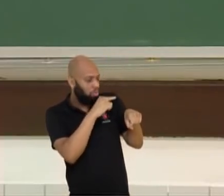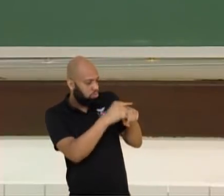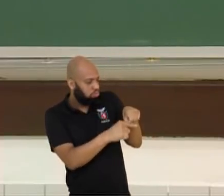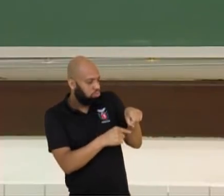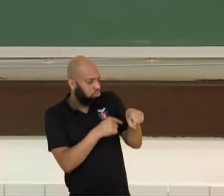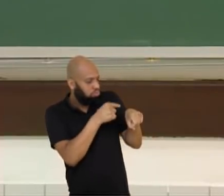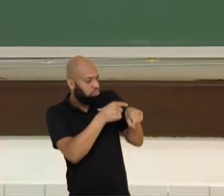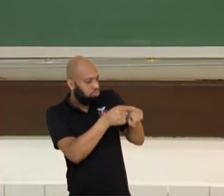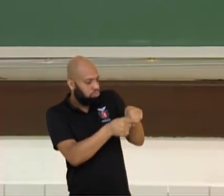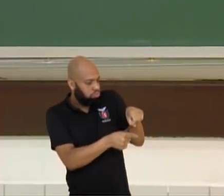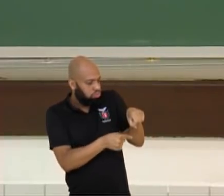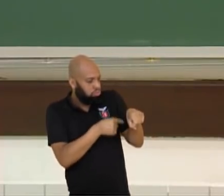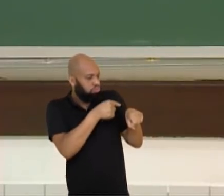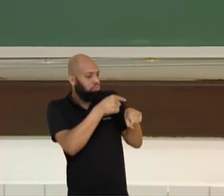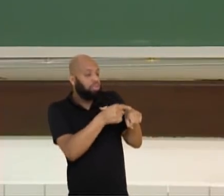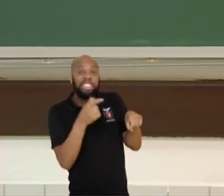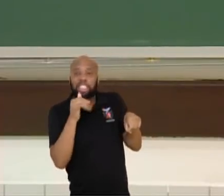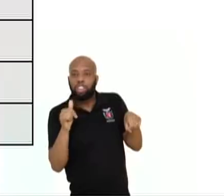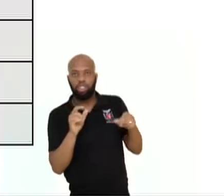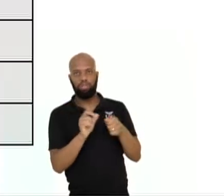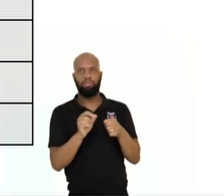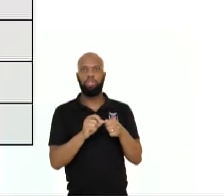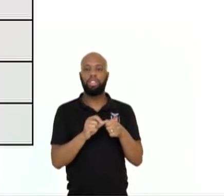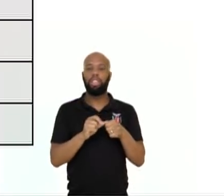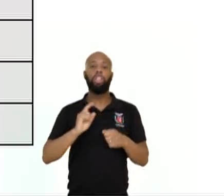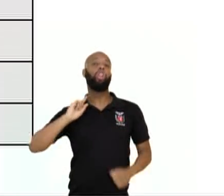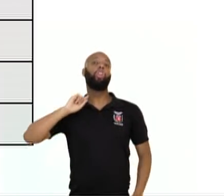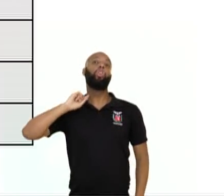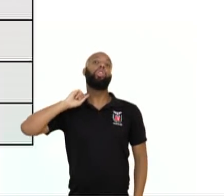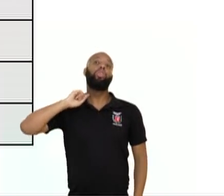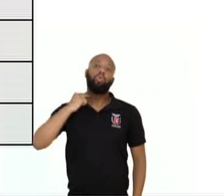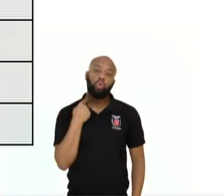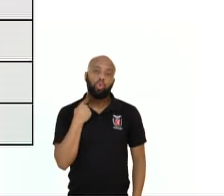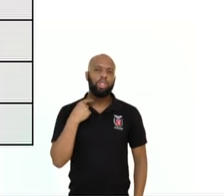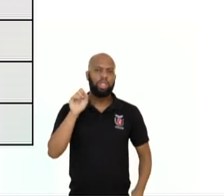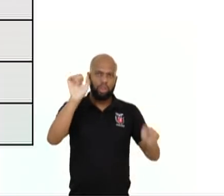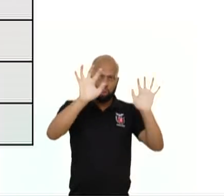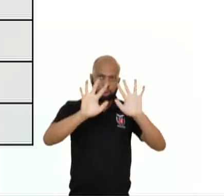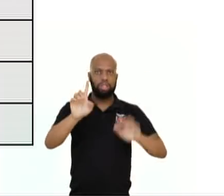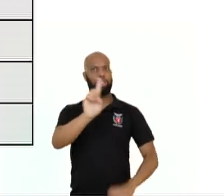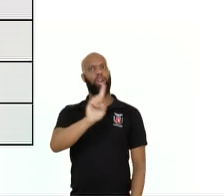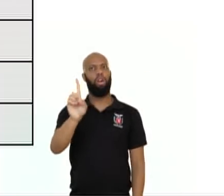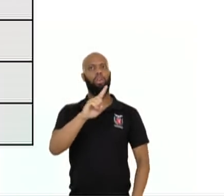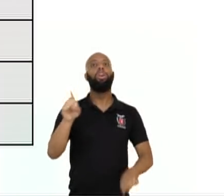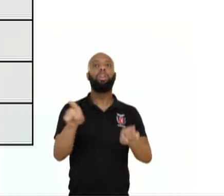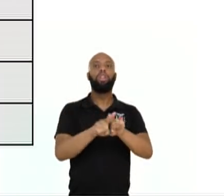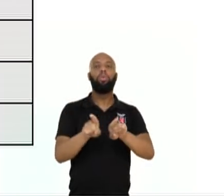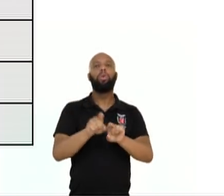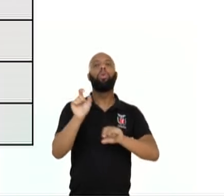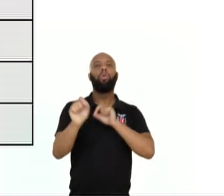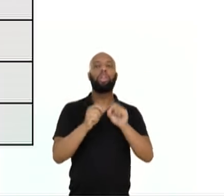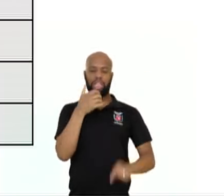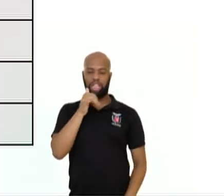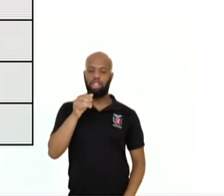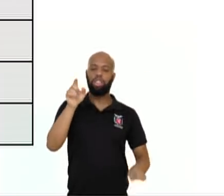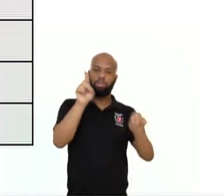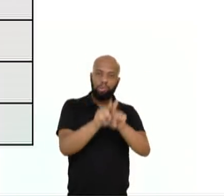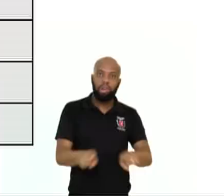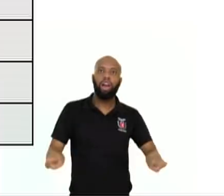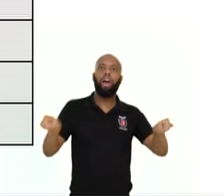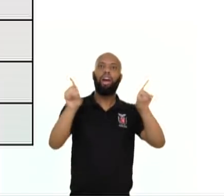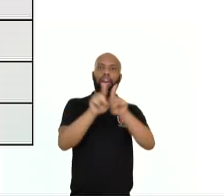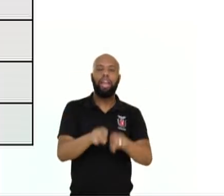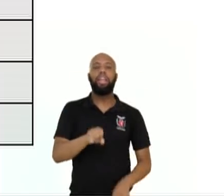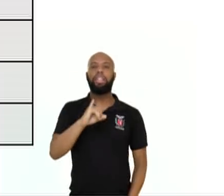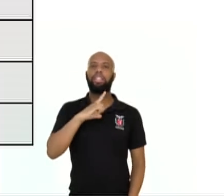que era a vantagem? Também não é poluente e é uma energia que a gente diz que é renovável, né? Então, enquanto você tem água ali, está